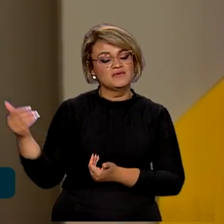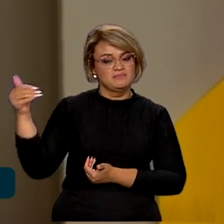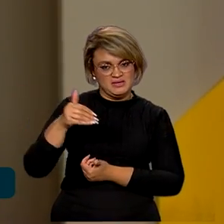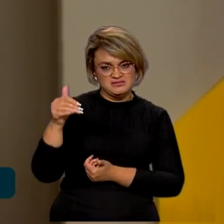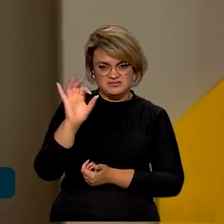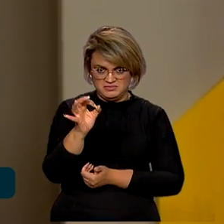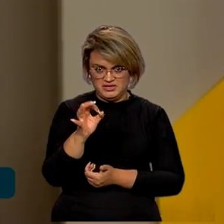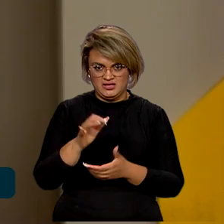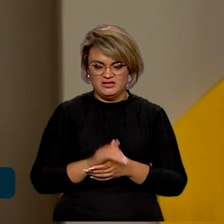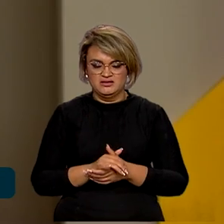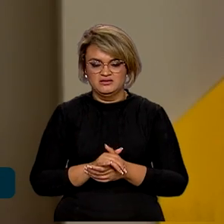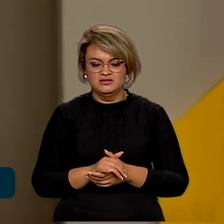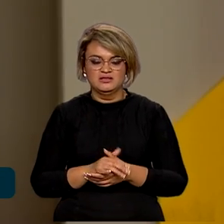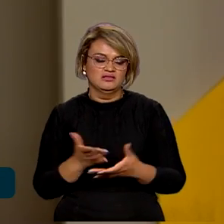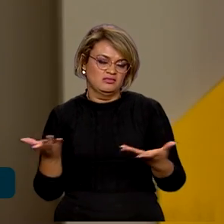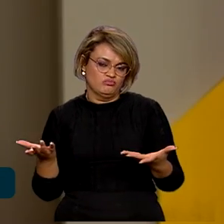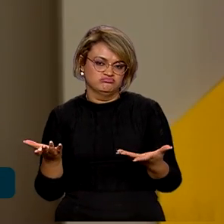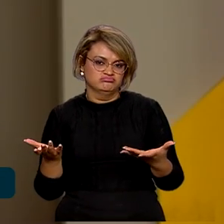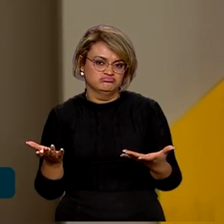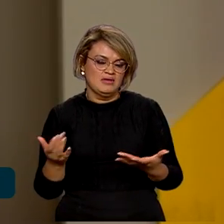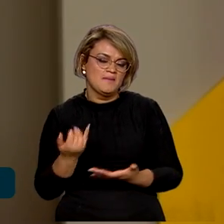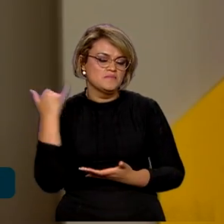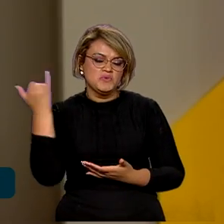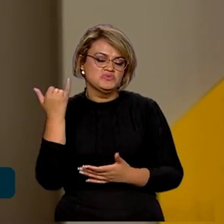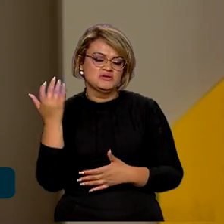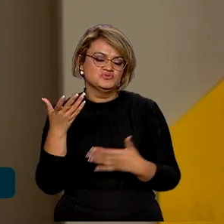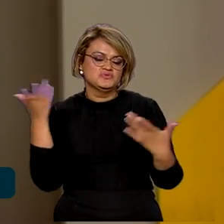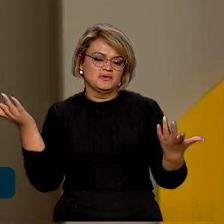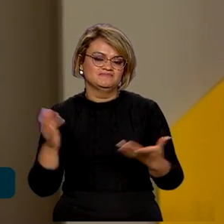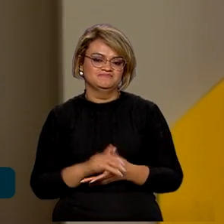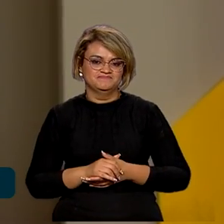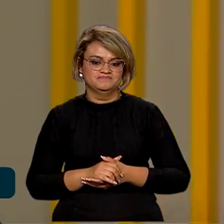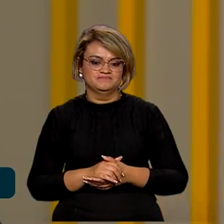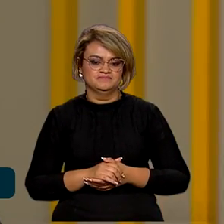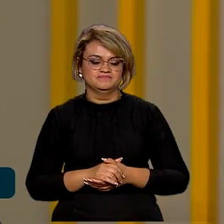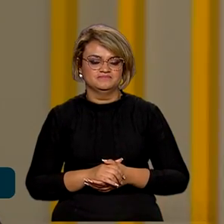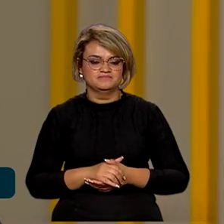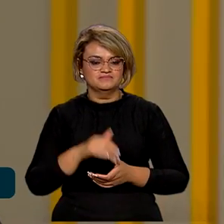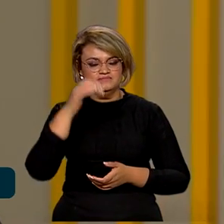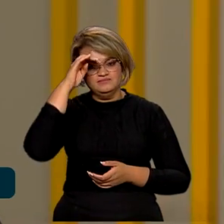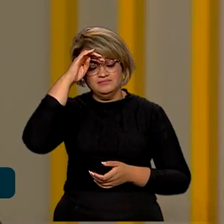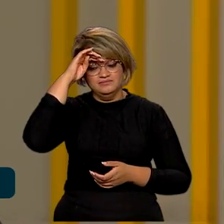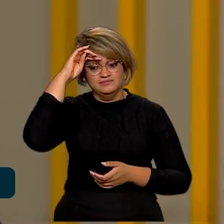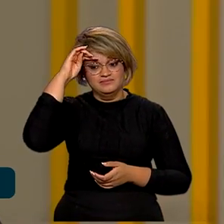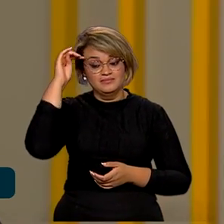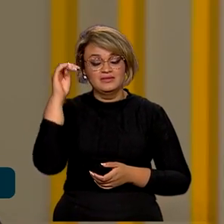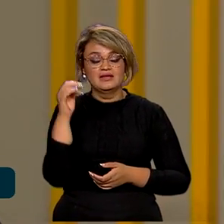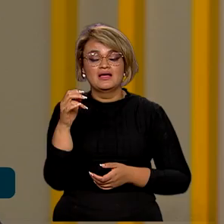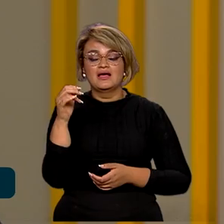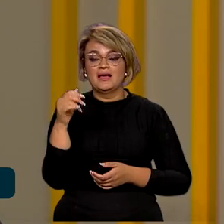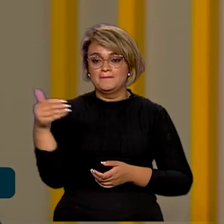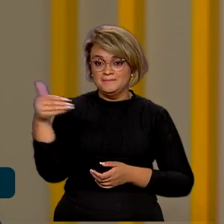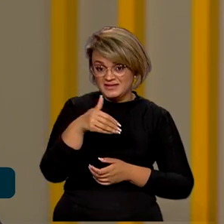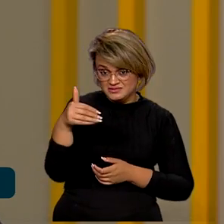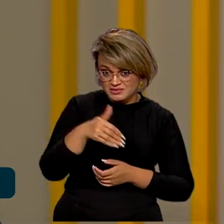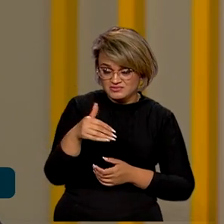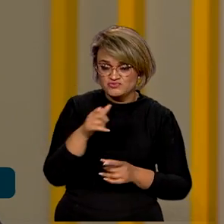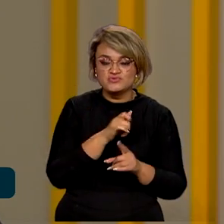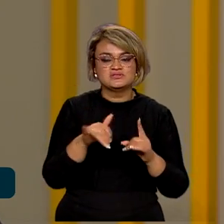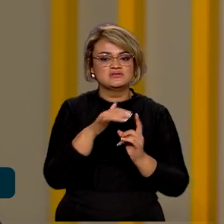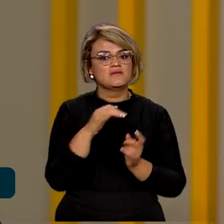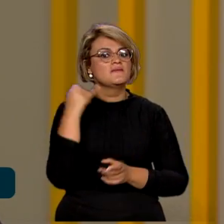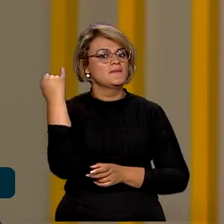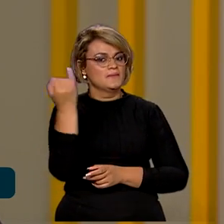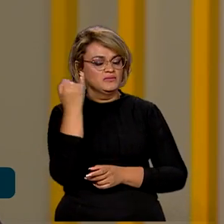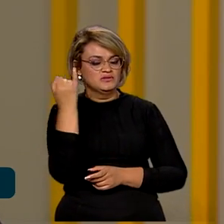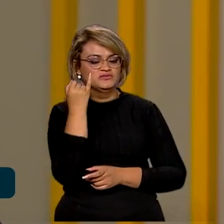no campo, né? Isso. Então, qual a importância da sociedade nesse processo? Olha, o tema da participação social é o eixo central, né, que foi